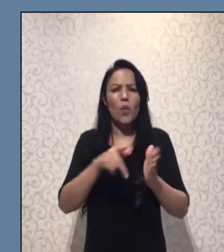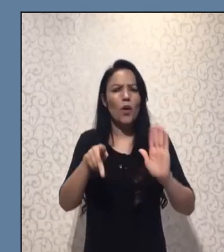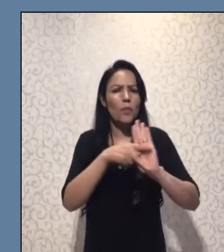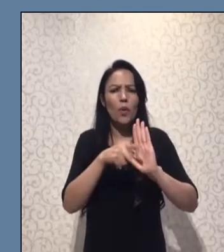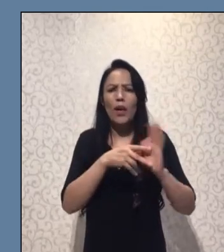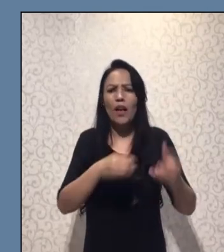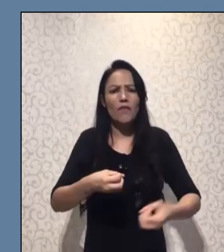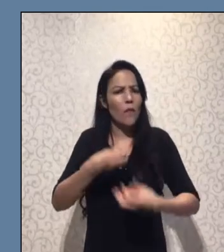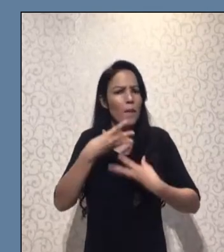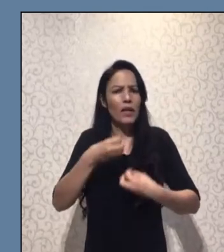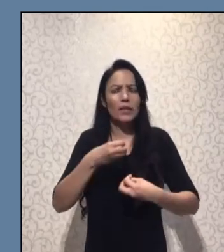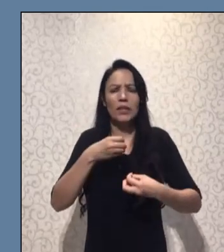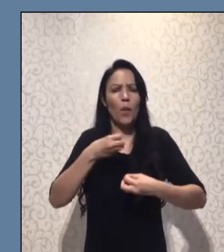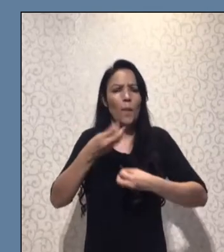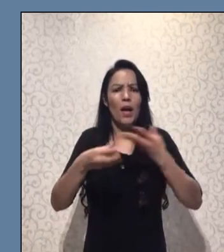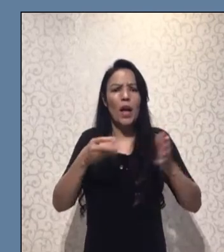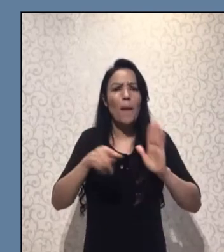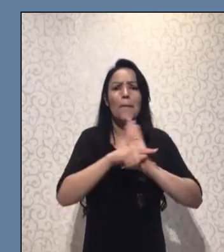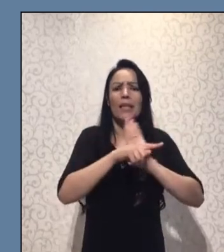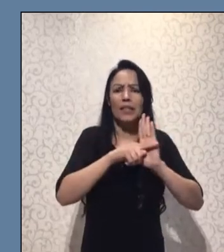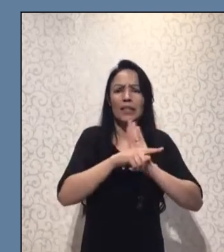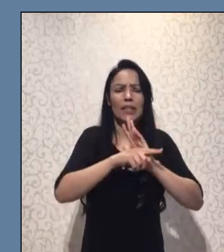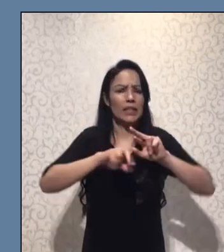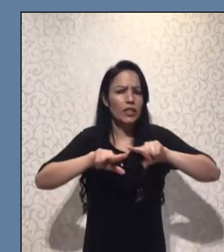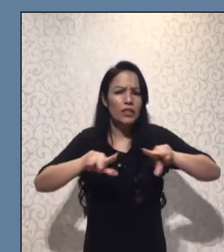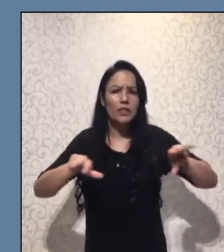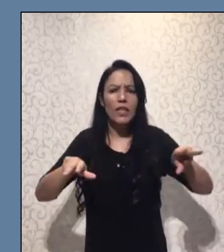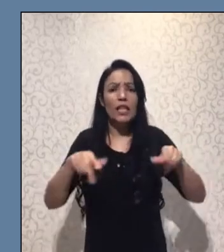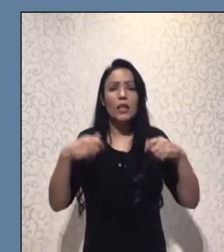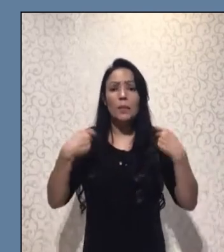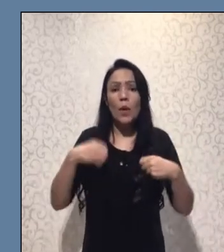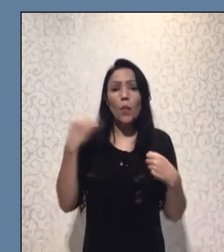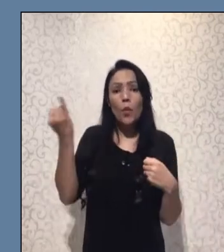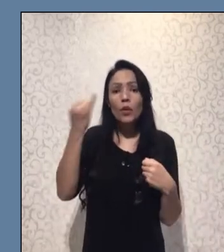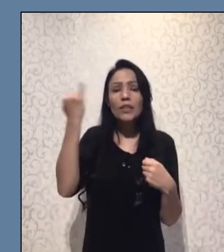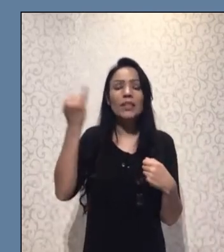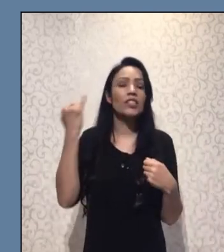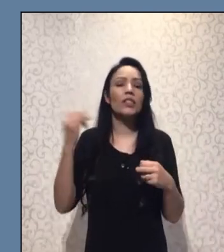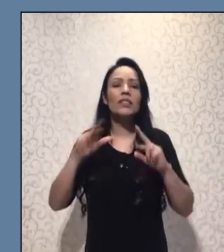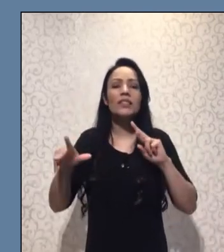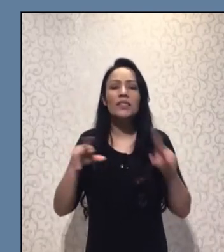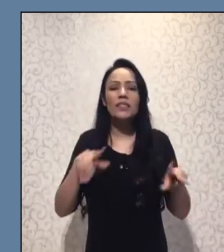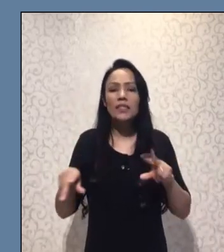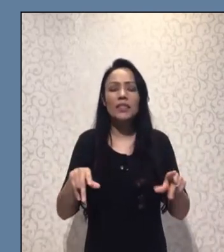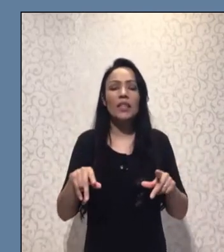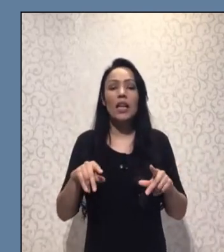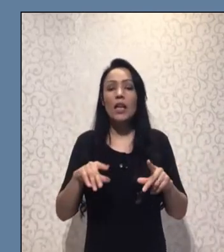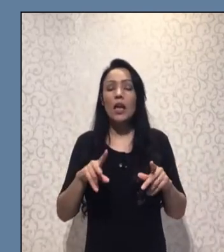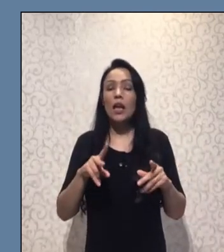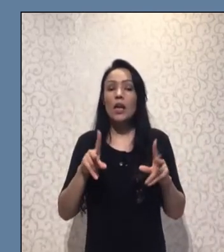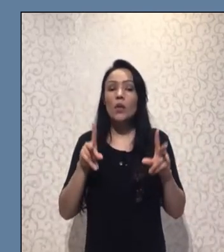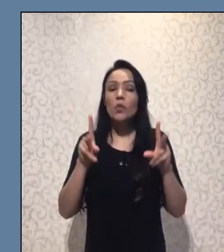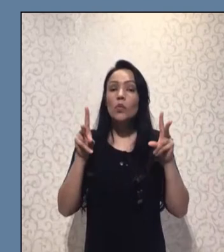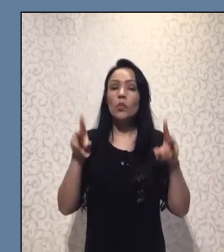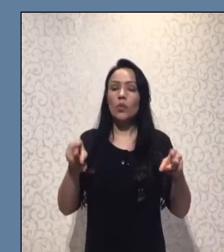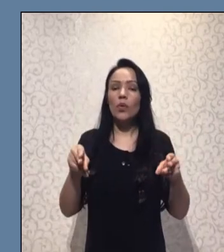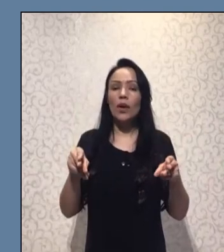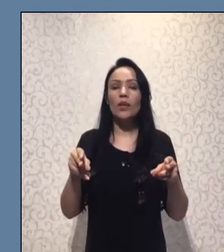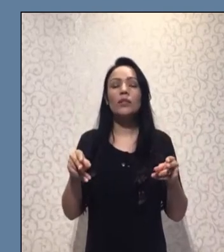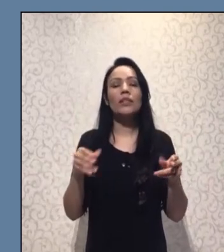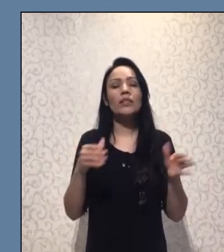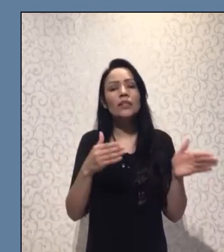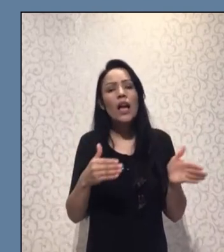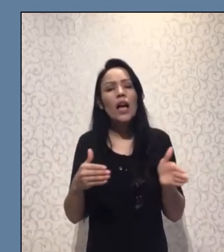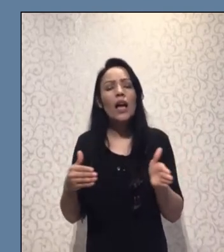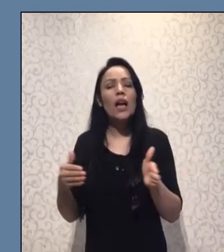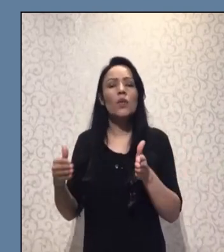demandada pelos pesquisadores dos mais variados estágios e tal, e, ao mesmo tempo, passava por uma